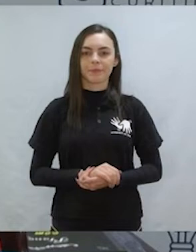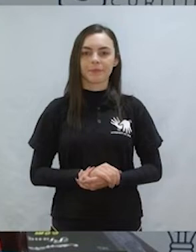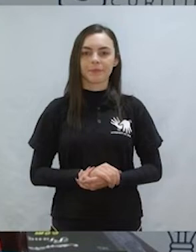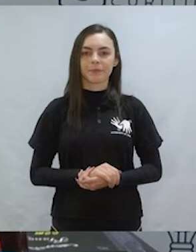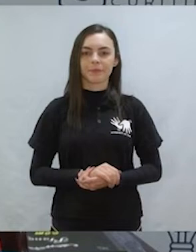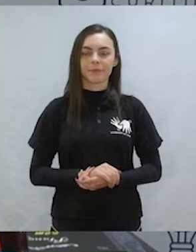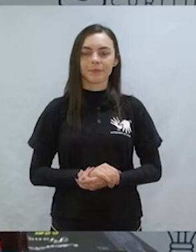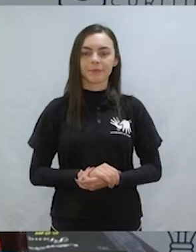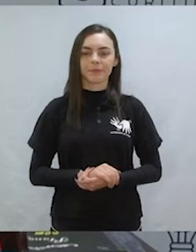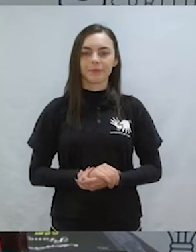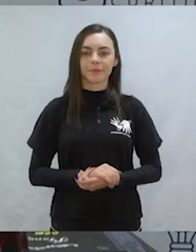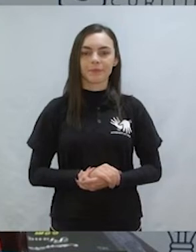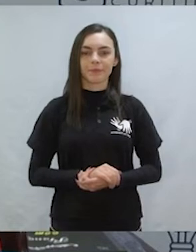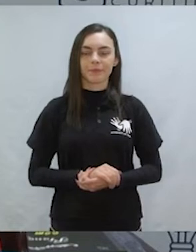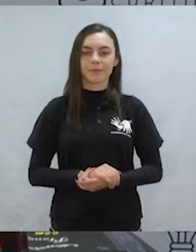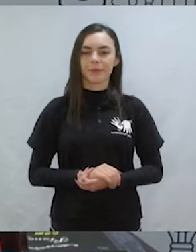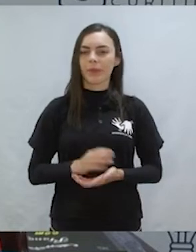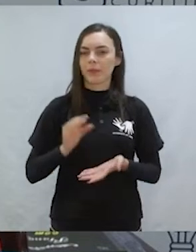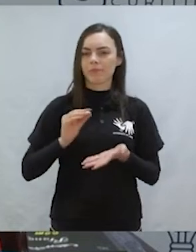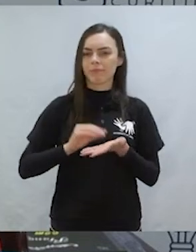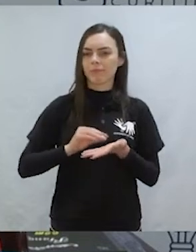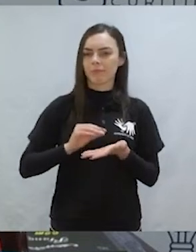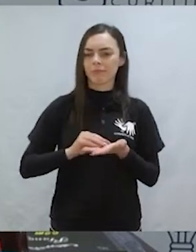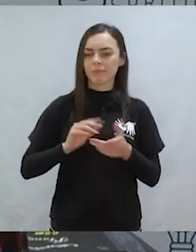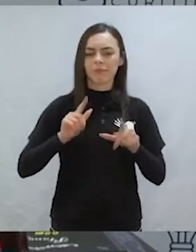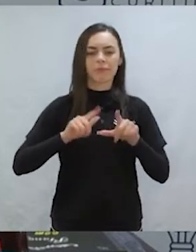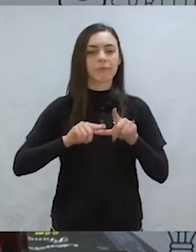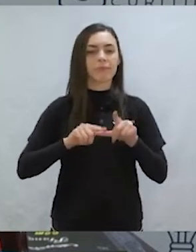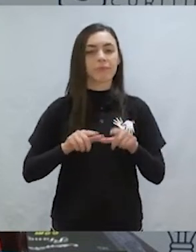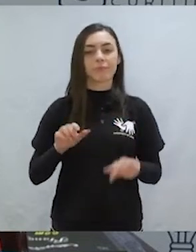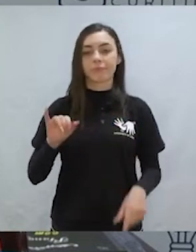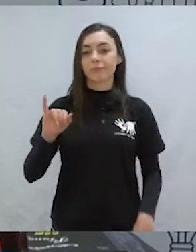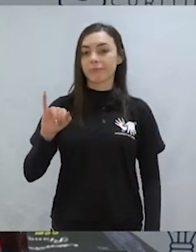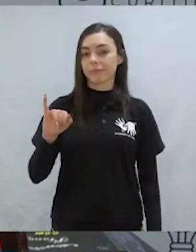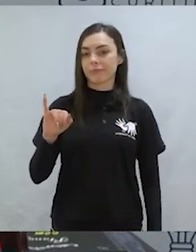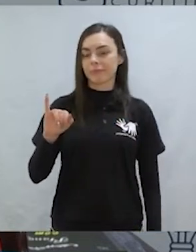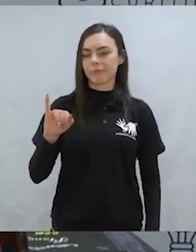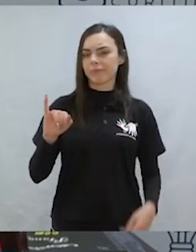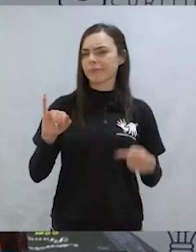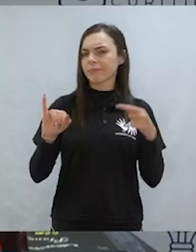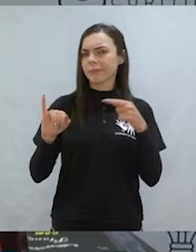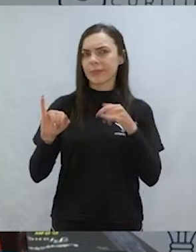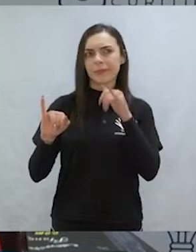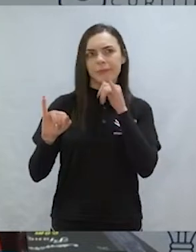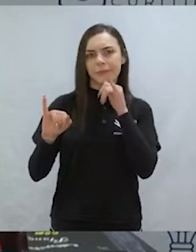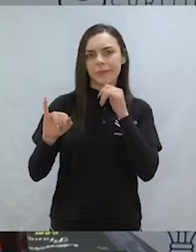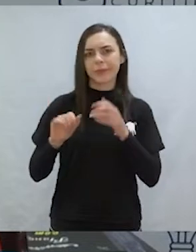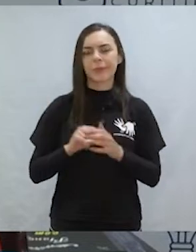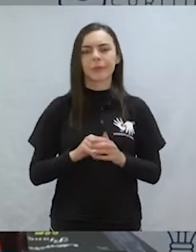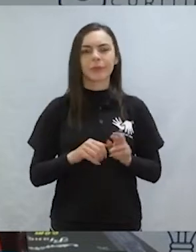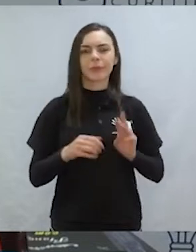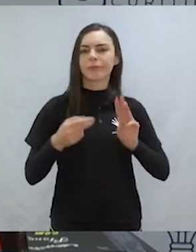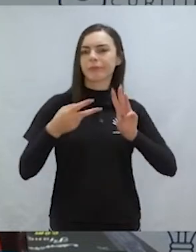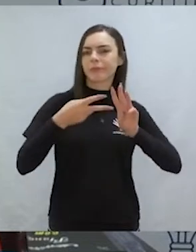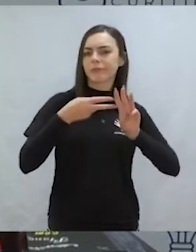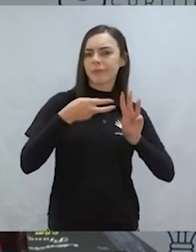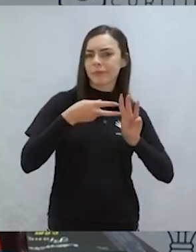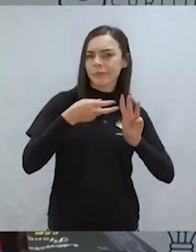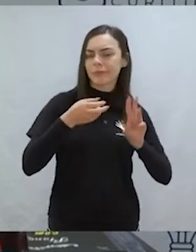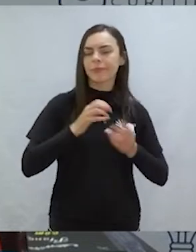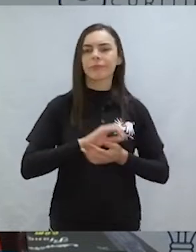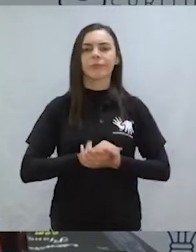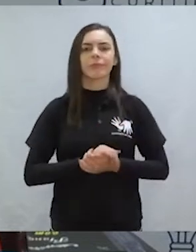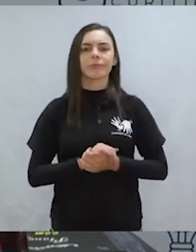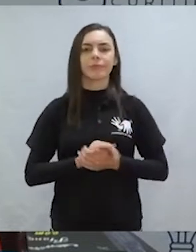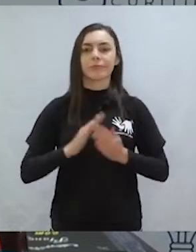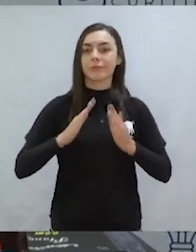Agora já temos balé. Falta o I aqui, ó. O I de